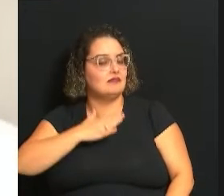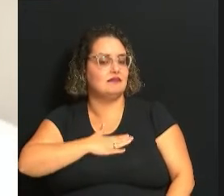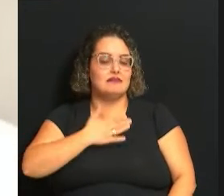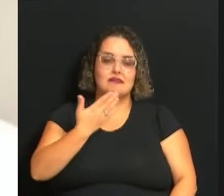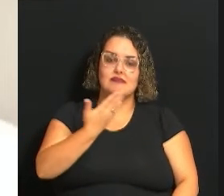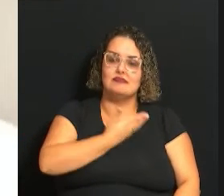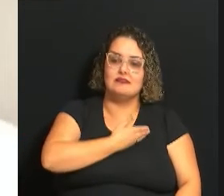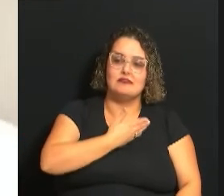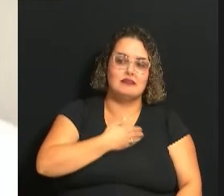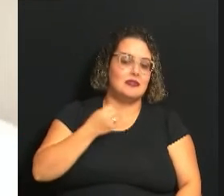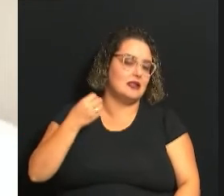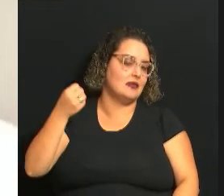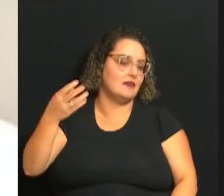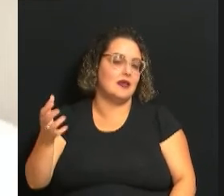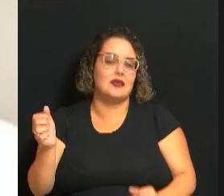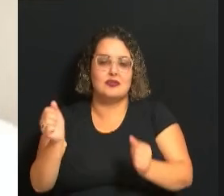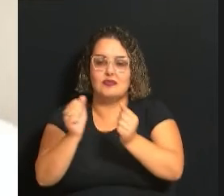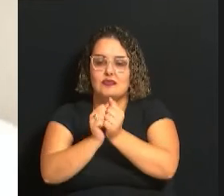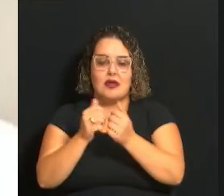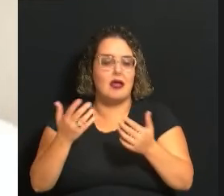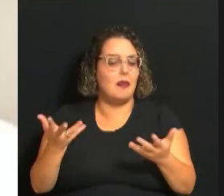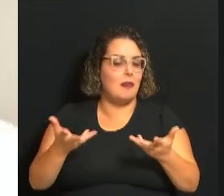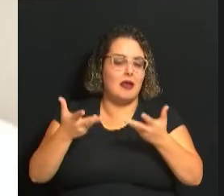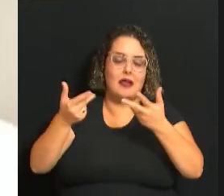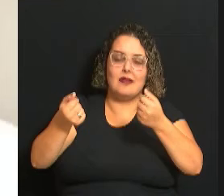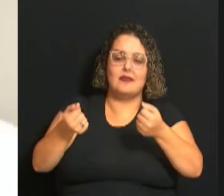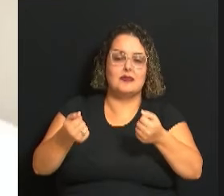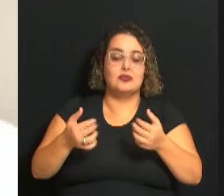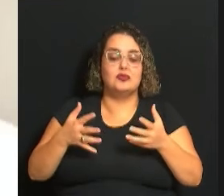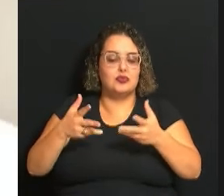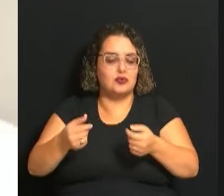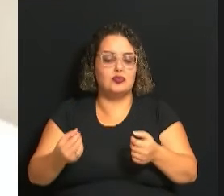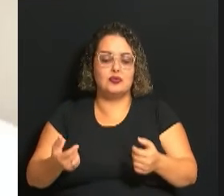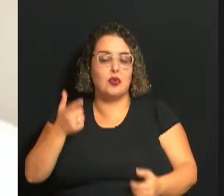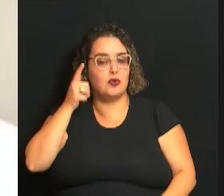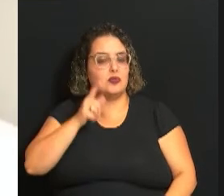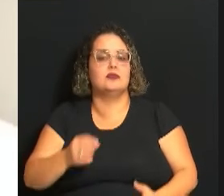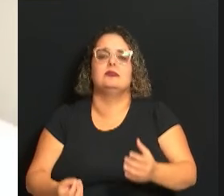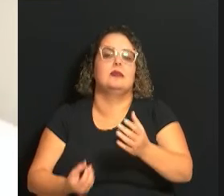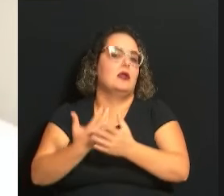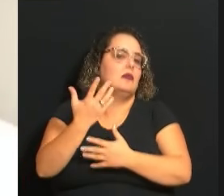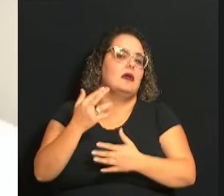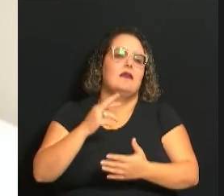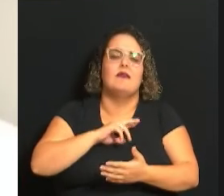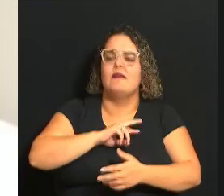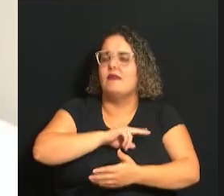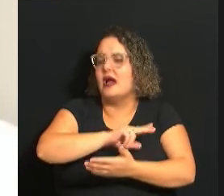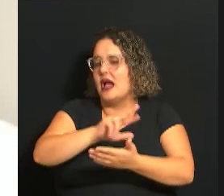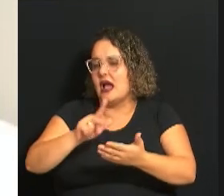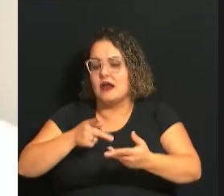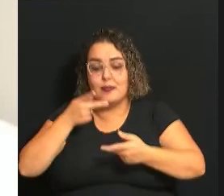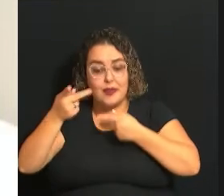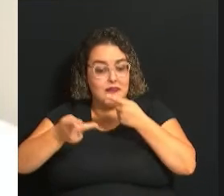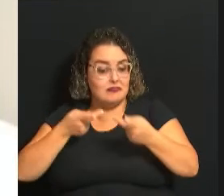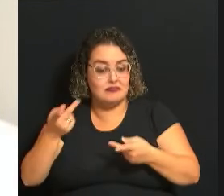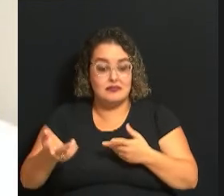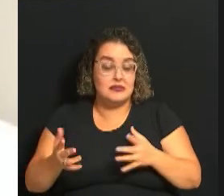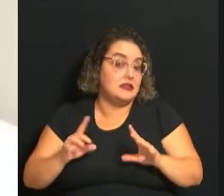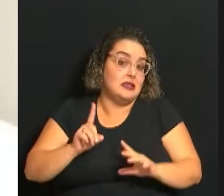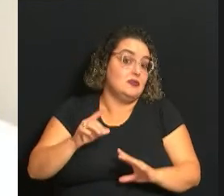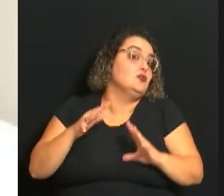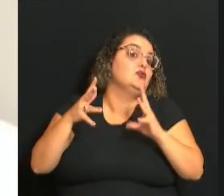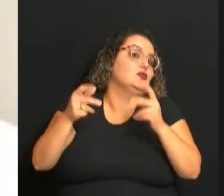viaja juntos, é maravilhoso tudo isso que eu consegui criar. Então, tem muitos depoimentos, não de todos, porque acho que senão eu teria que fazer